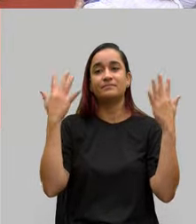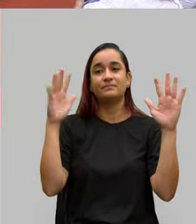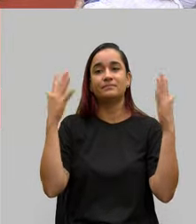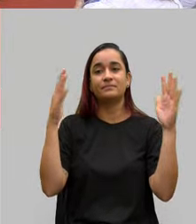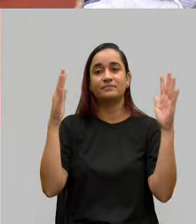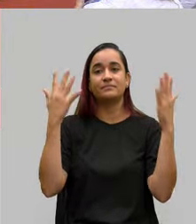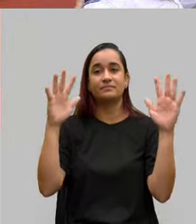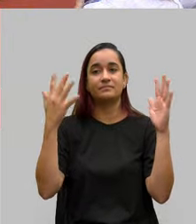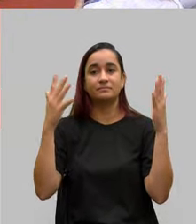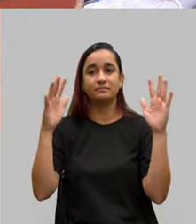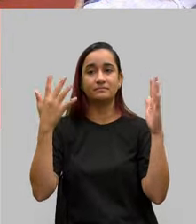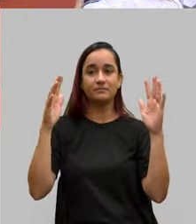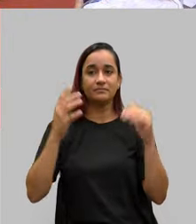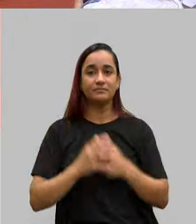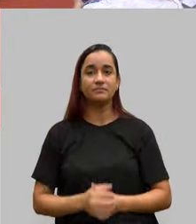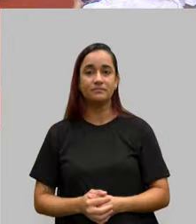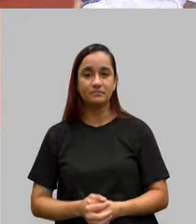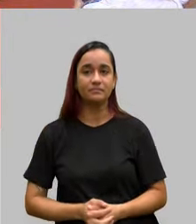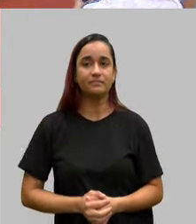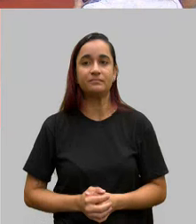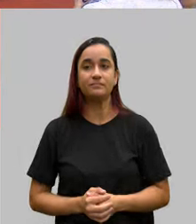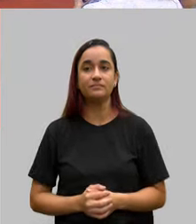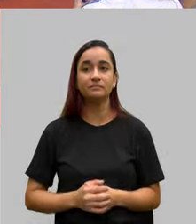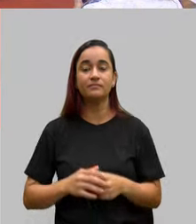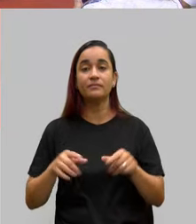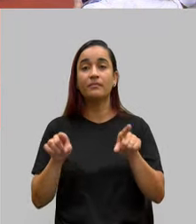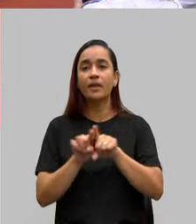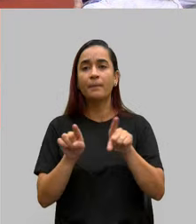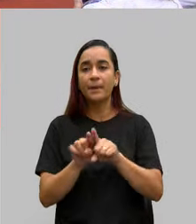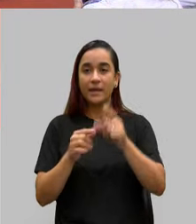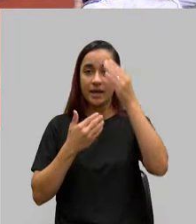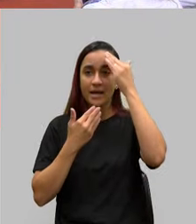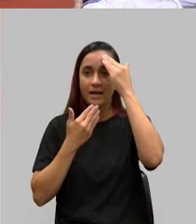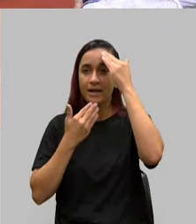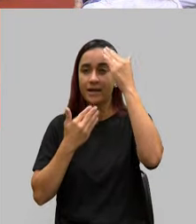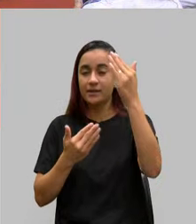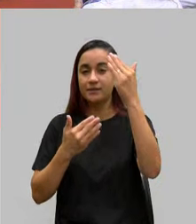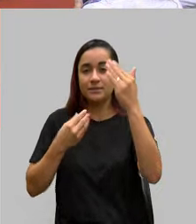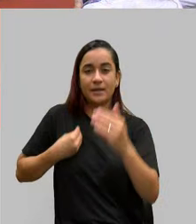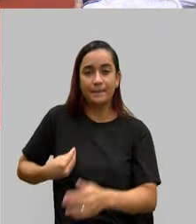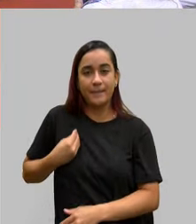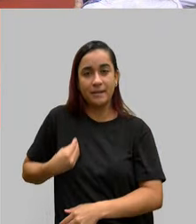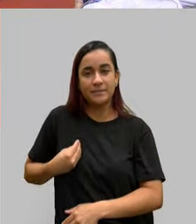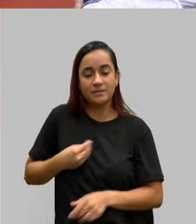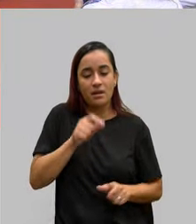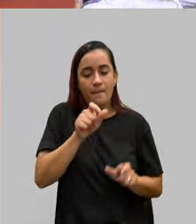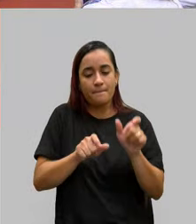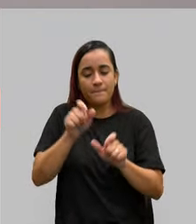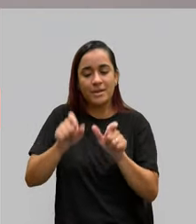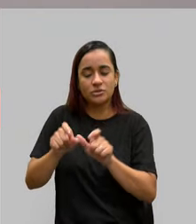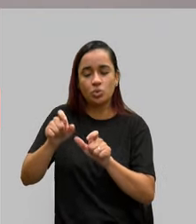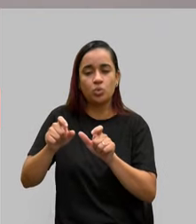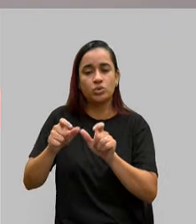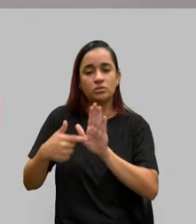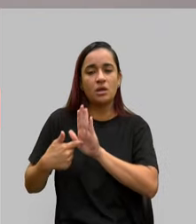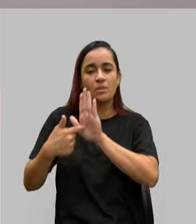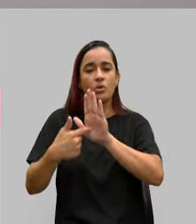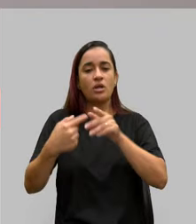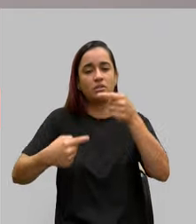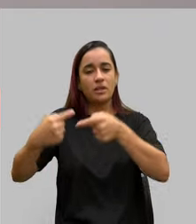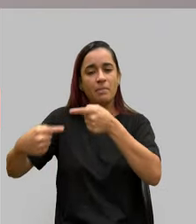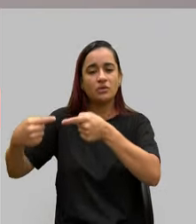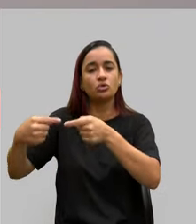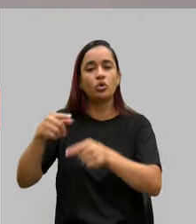Obrigada agradecemos a presença dos expositores e debatedores das mesas de trabalho Leandro Cruz